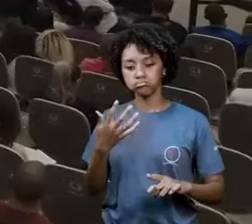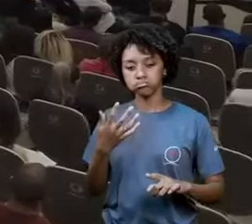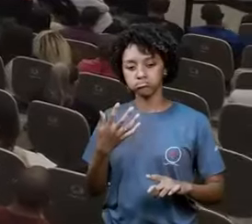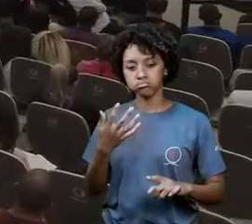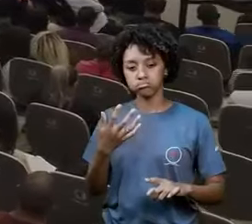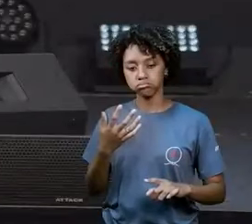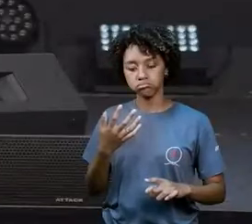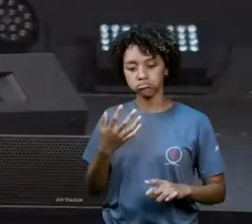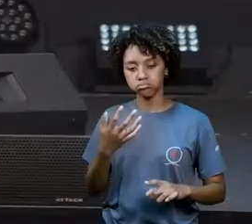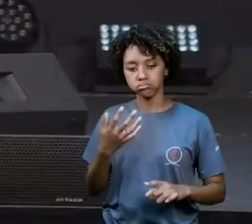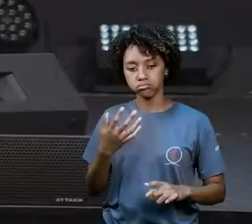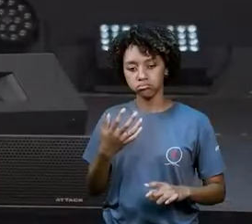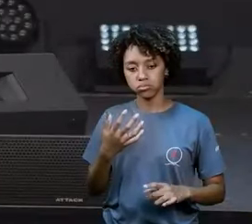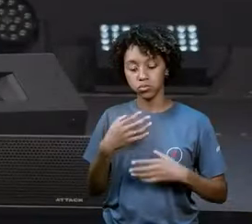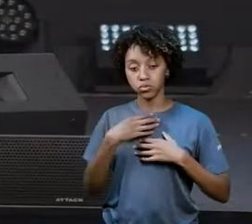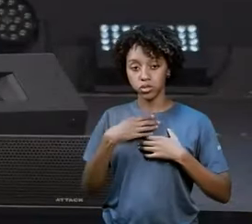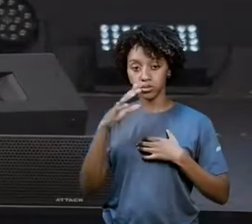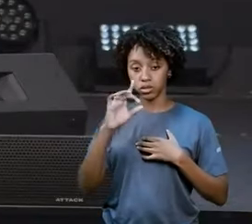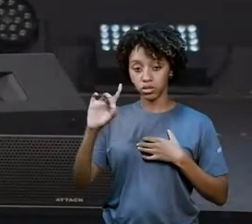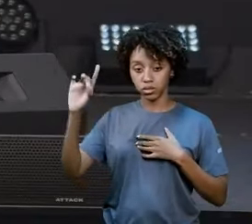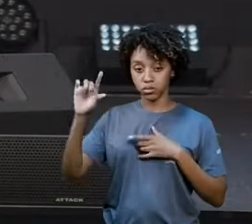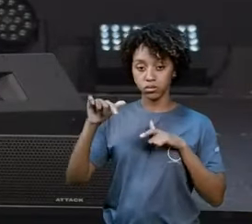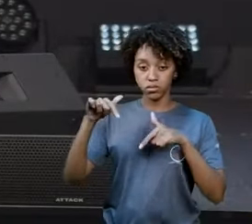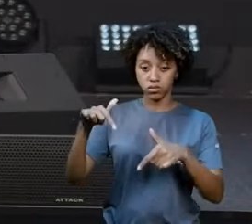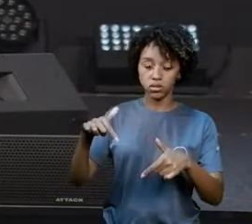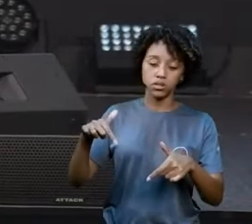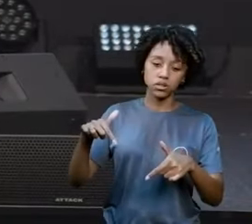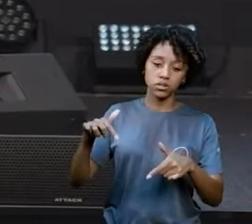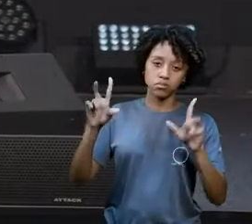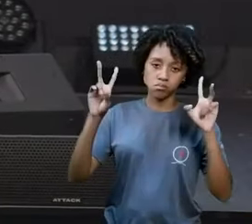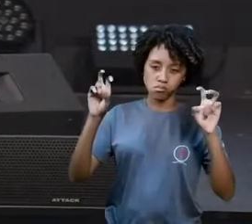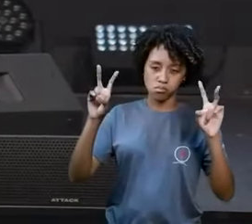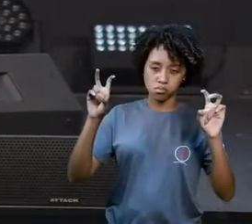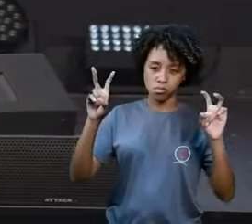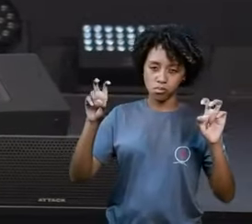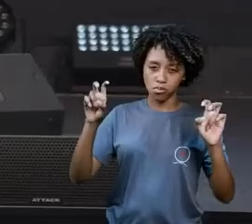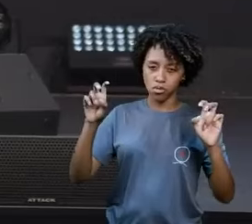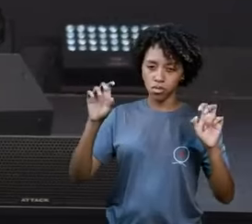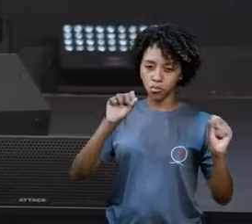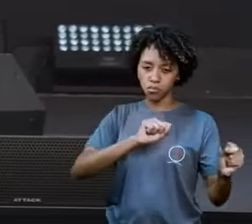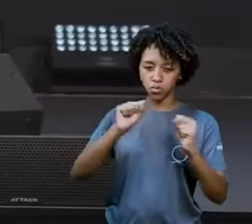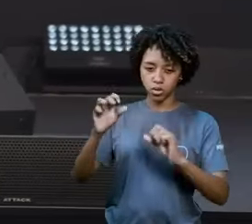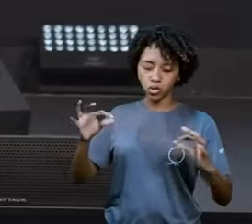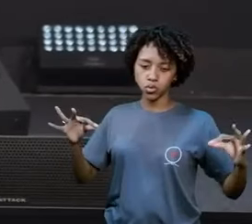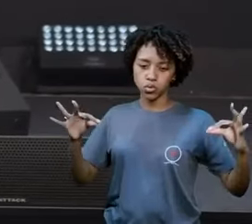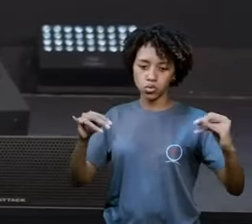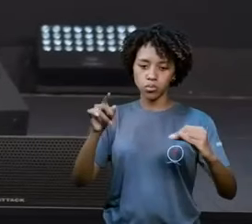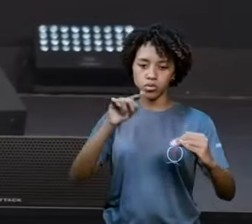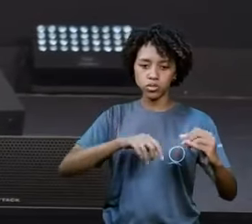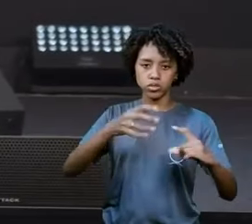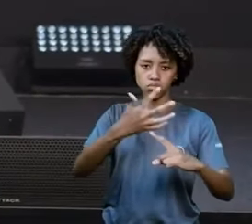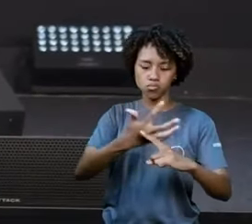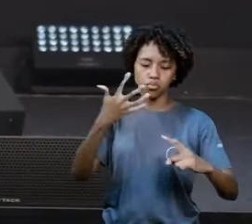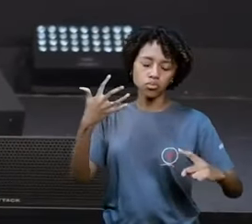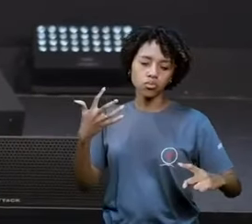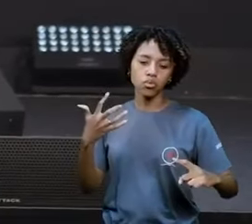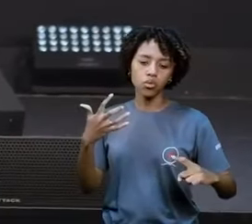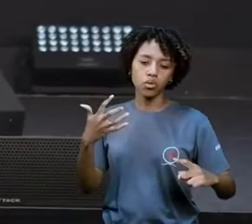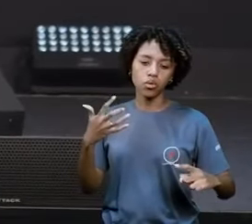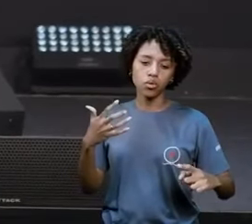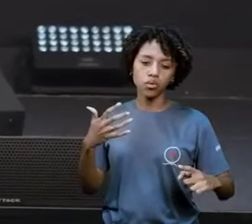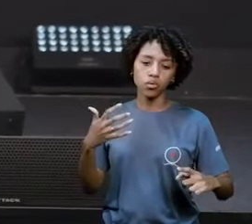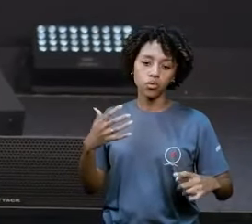maneira que Deus quando eu falei da onipotência de Deus e não quis entrar em detalhe para destacar aqui